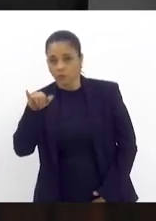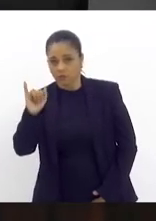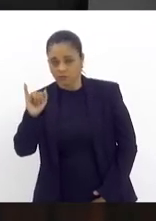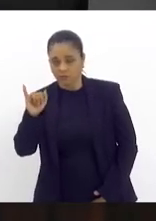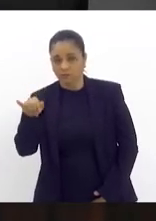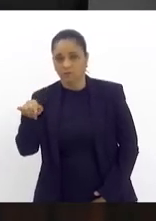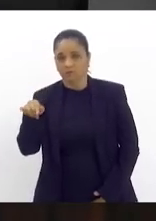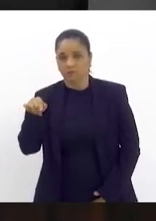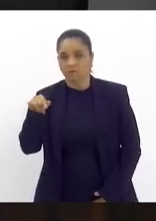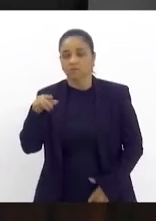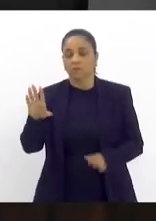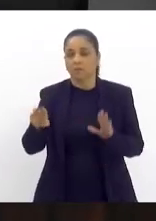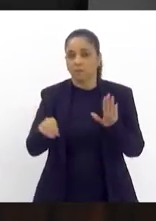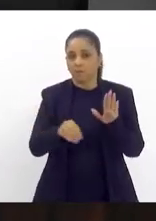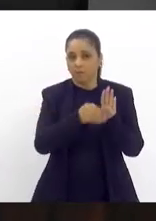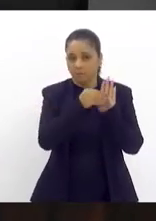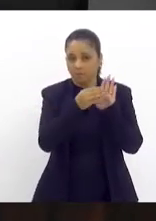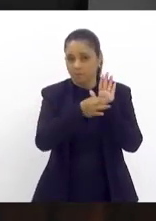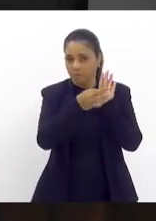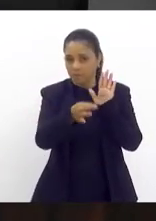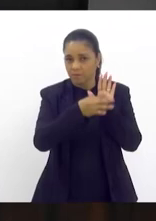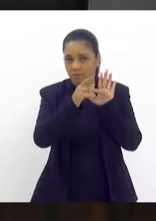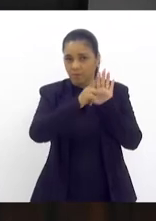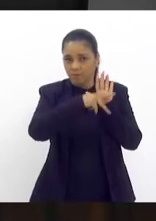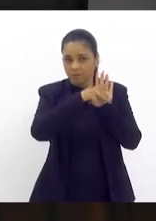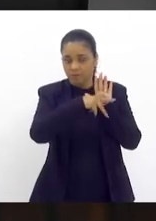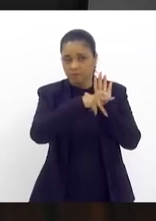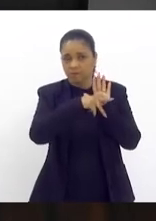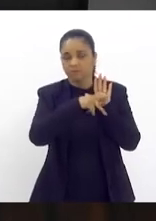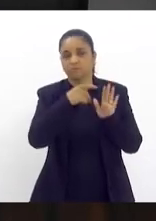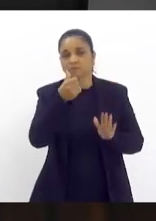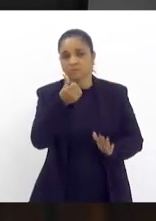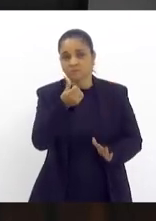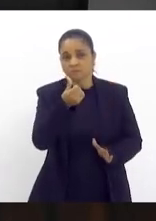Parecer do projeto 3695.